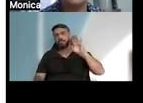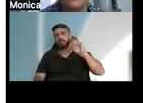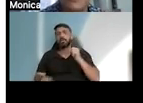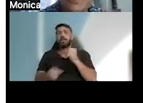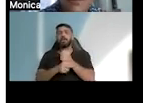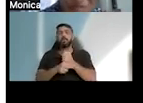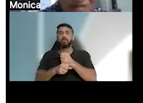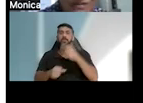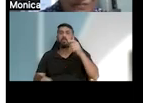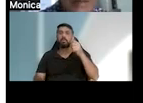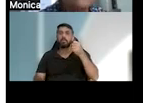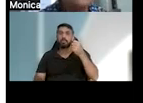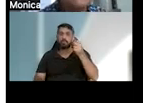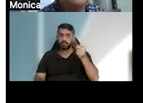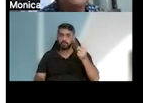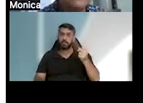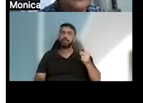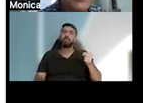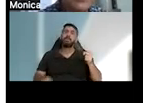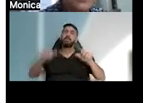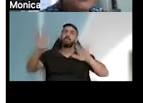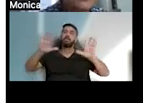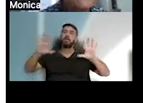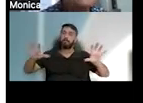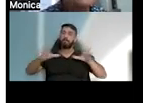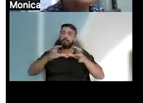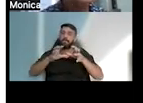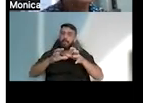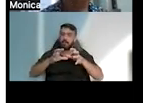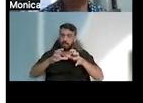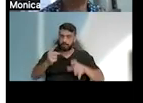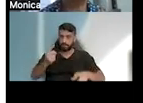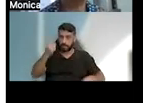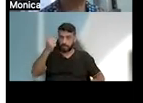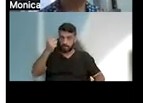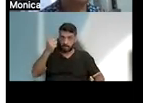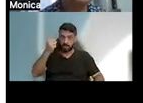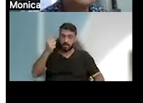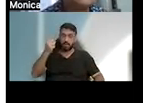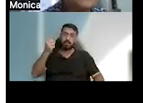2018 consegui reunir o primeiro grupo. Uhum. E então,